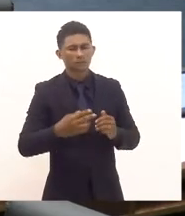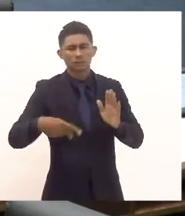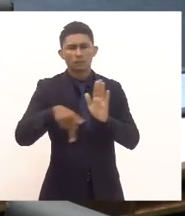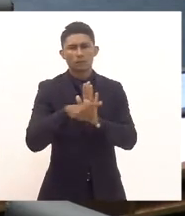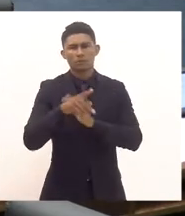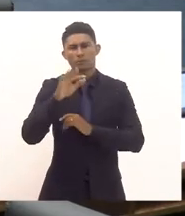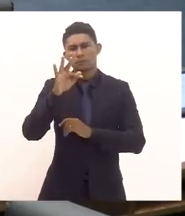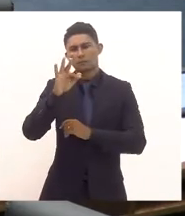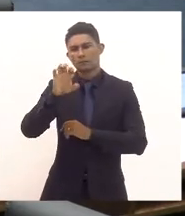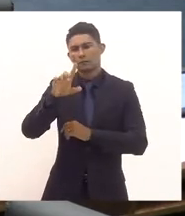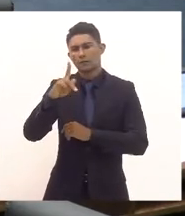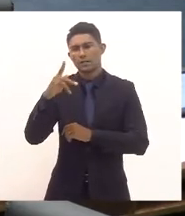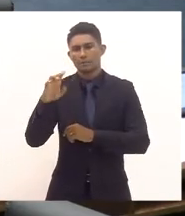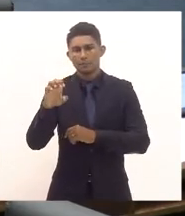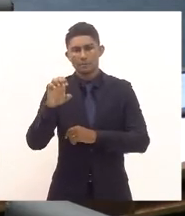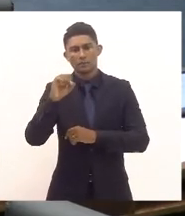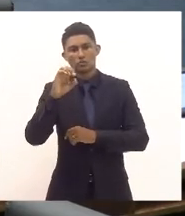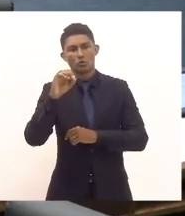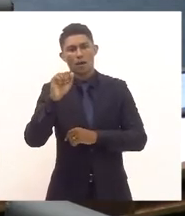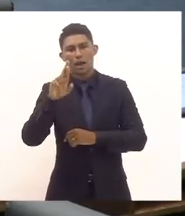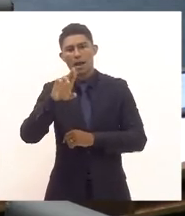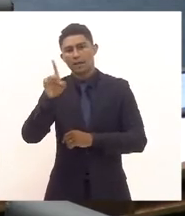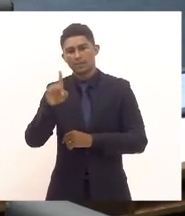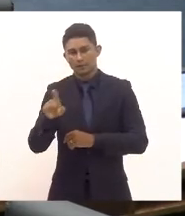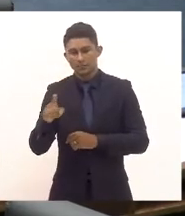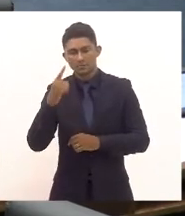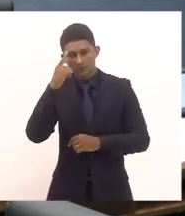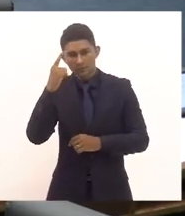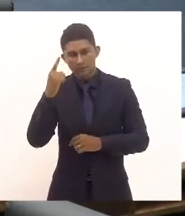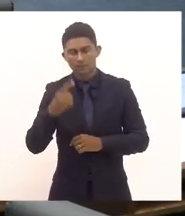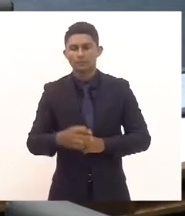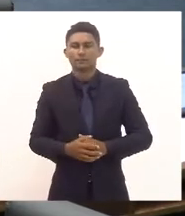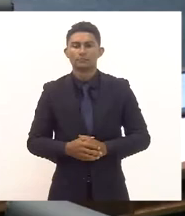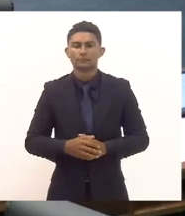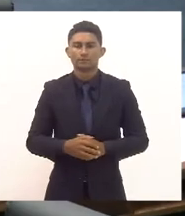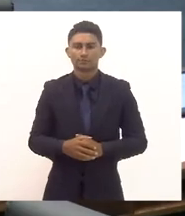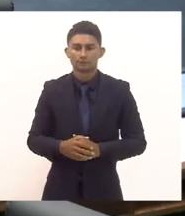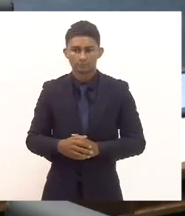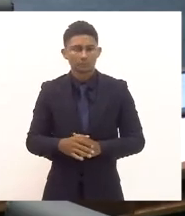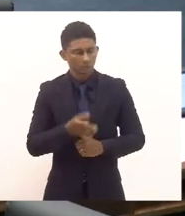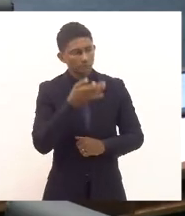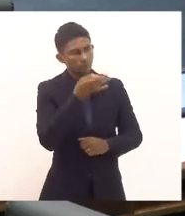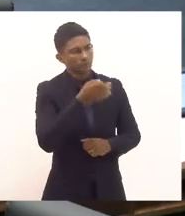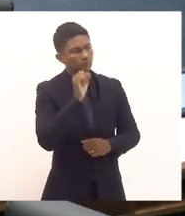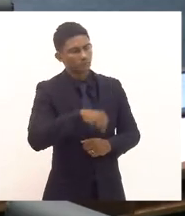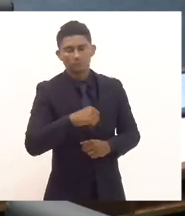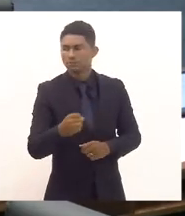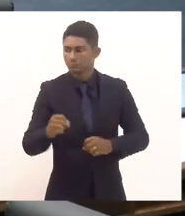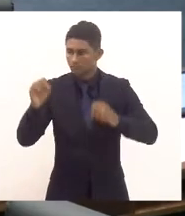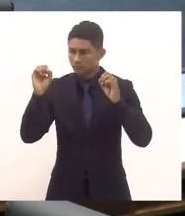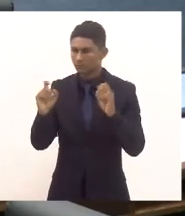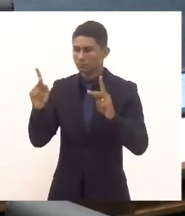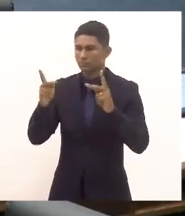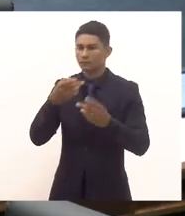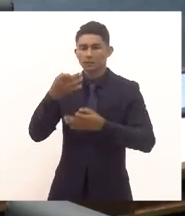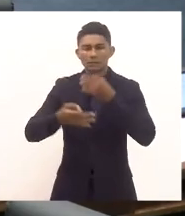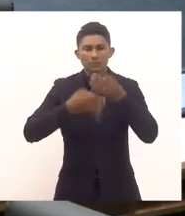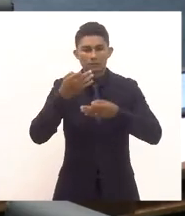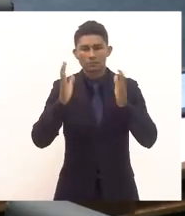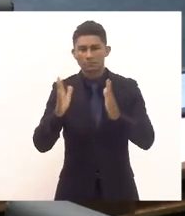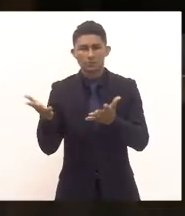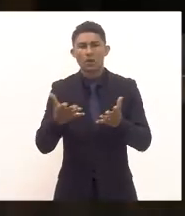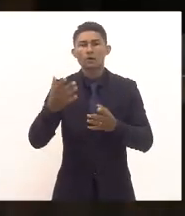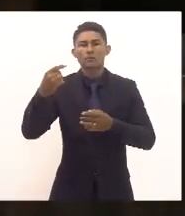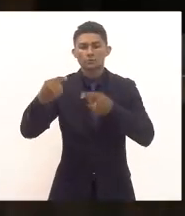que você deu com emendas e j um comentário sem parecer favorável Ok os pareceres emitidos em